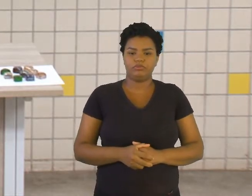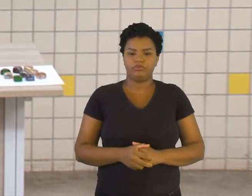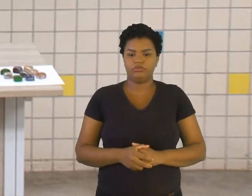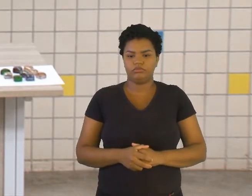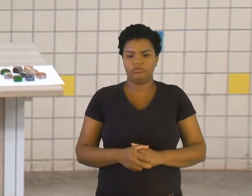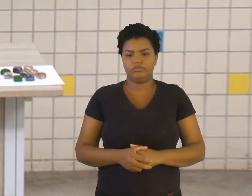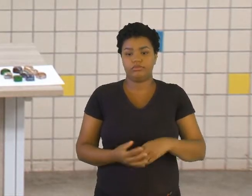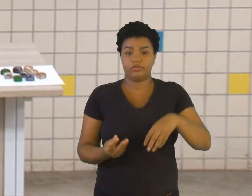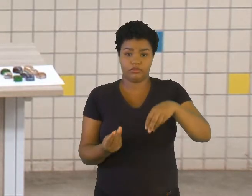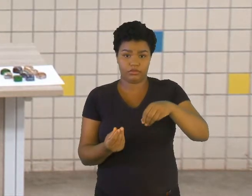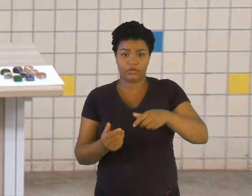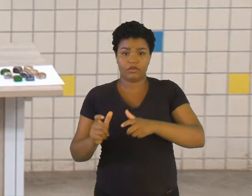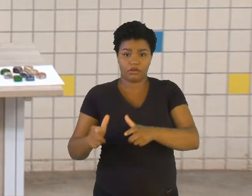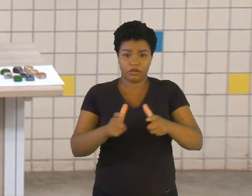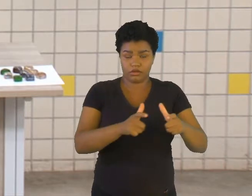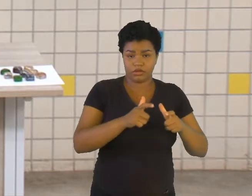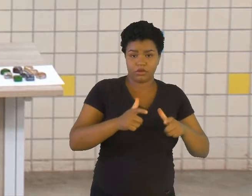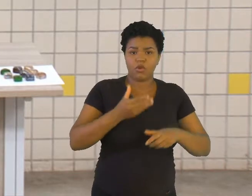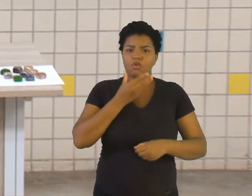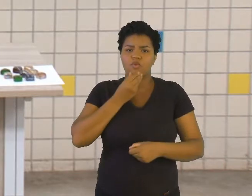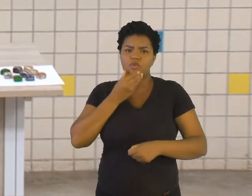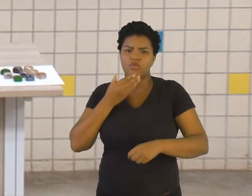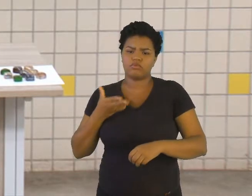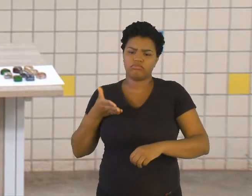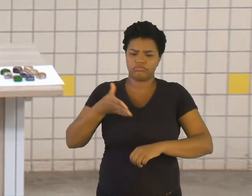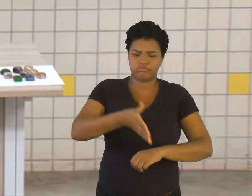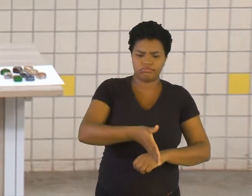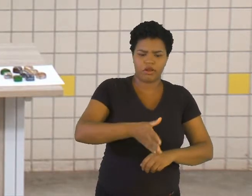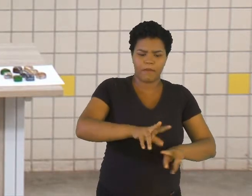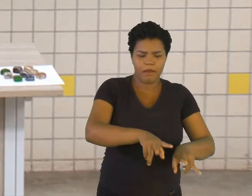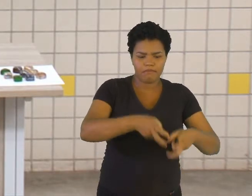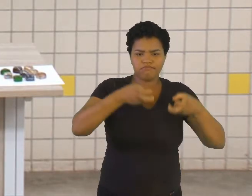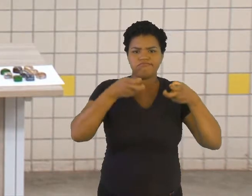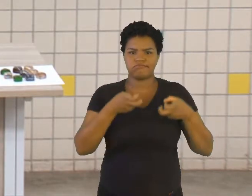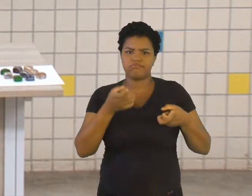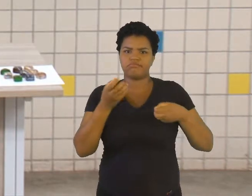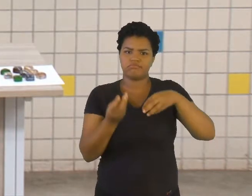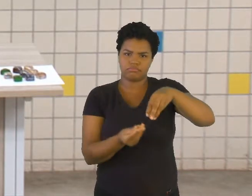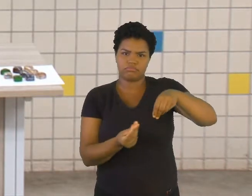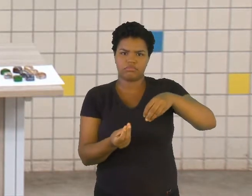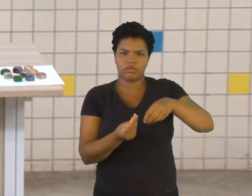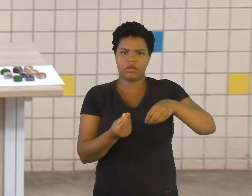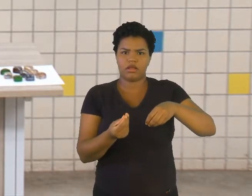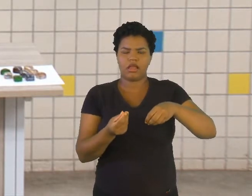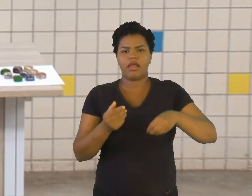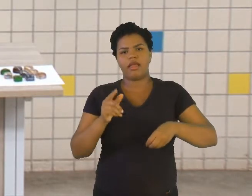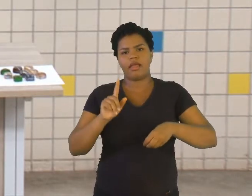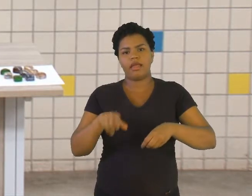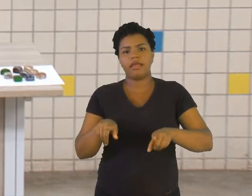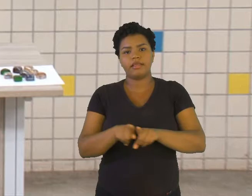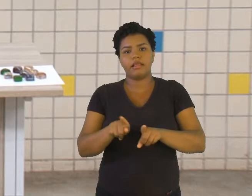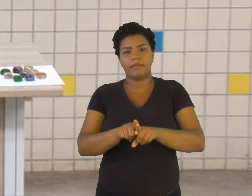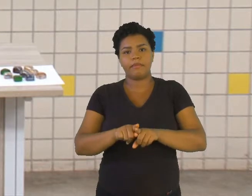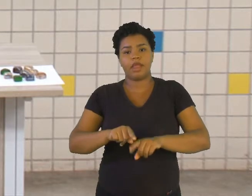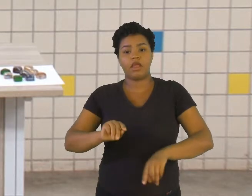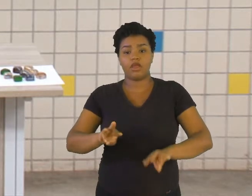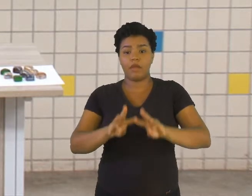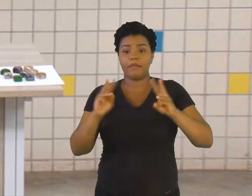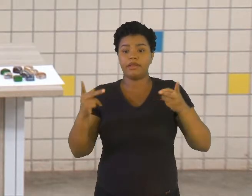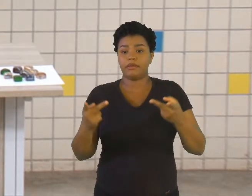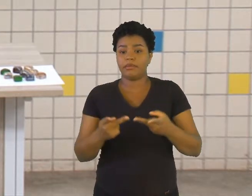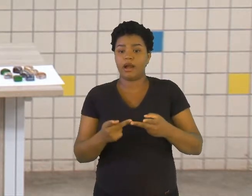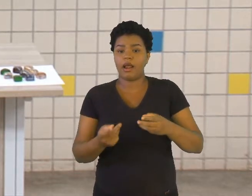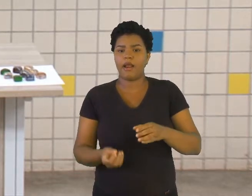desses locais, o homem vai lá para retirar esses minérios, serve também como matéria-prima para a fabricação de